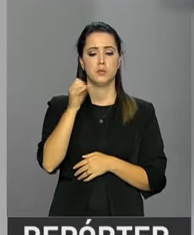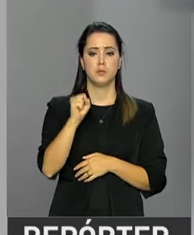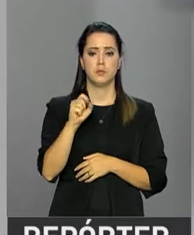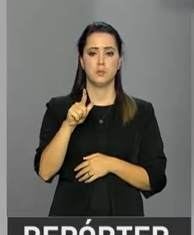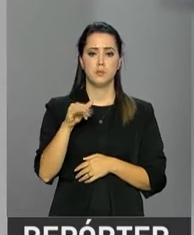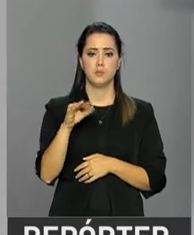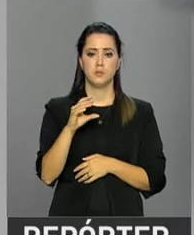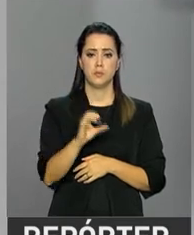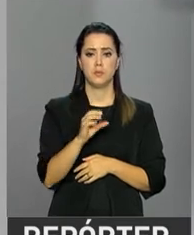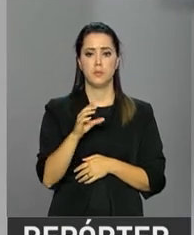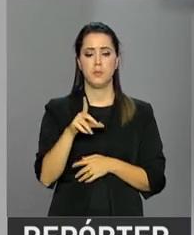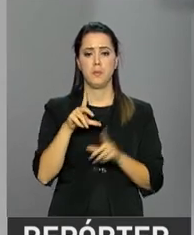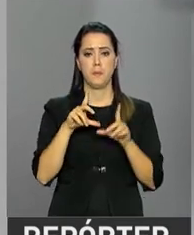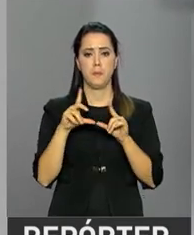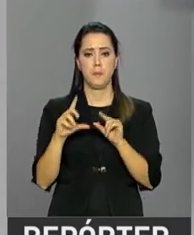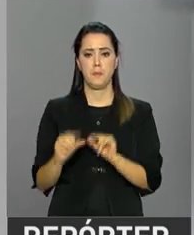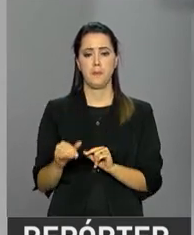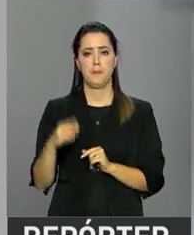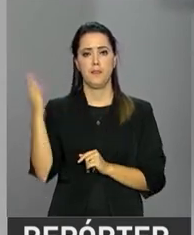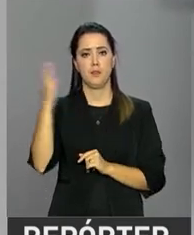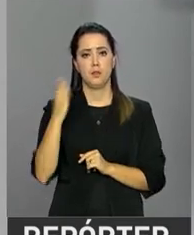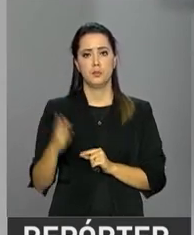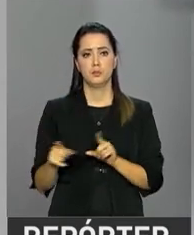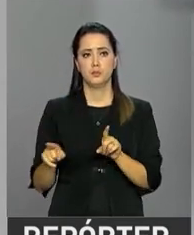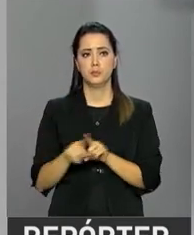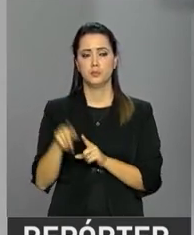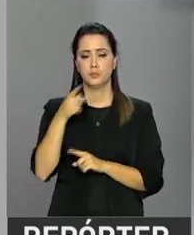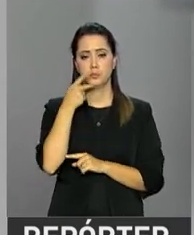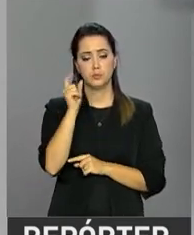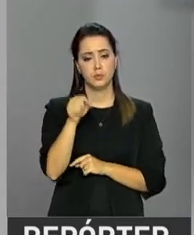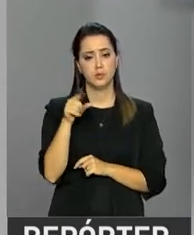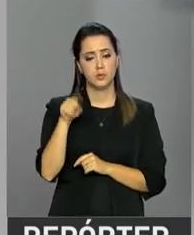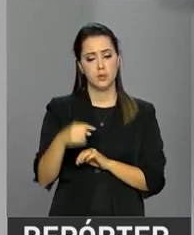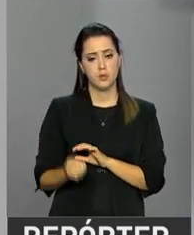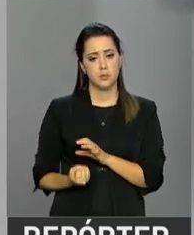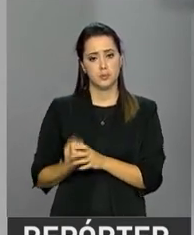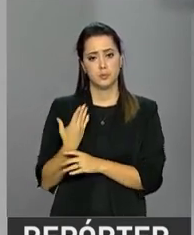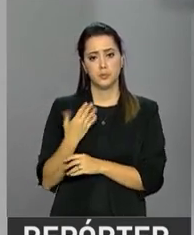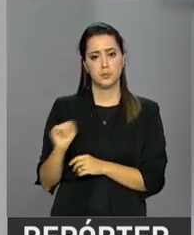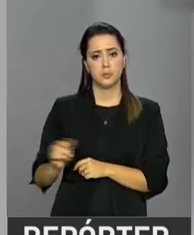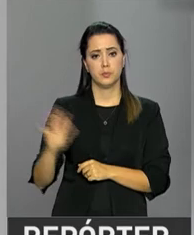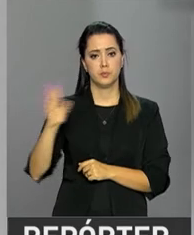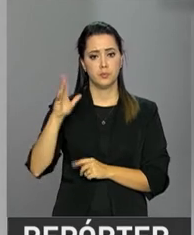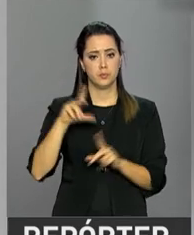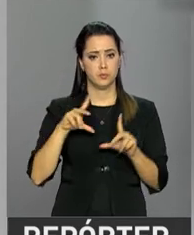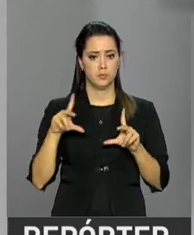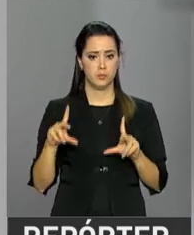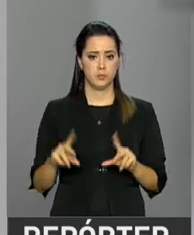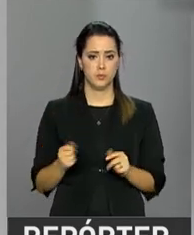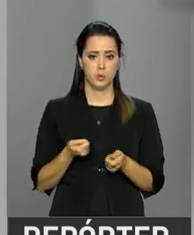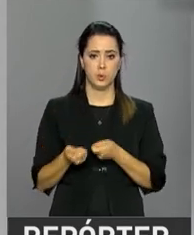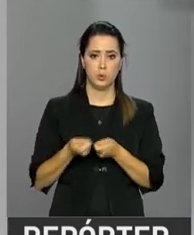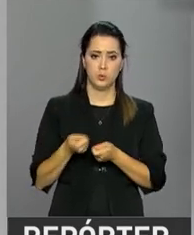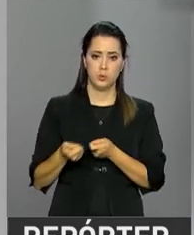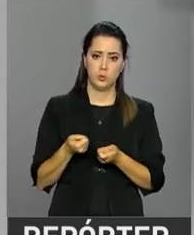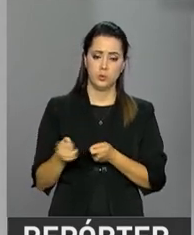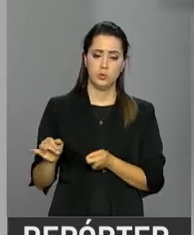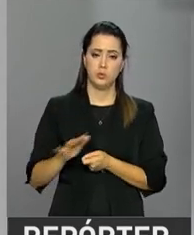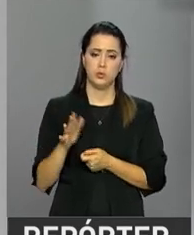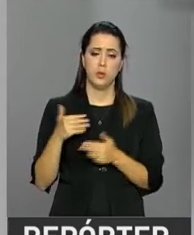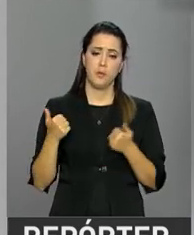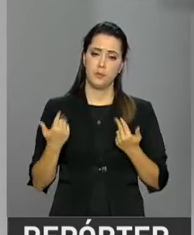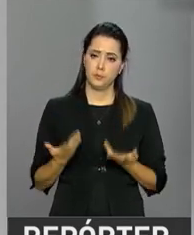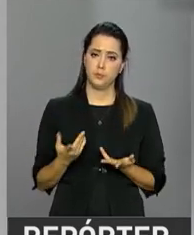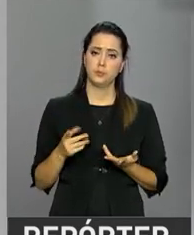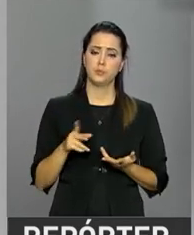a menor da história brasileira disse que é fruto de uma inflação baixa controlada no país e